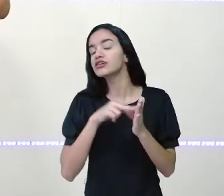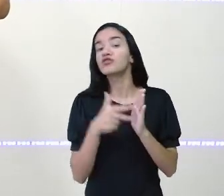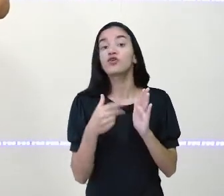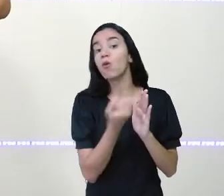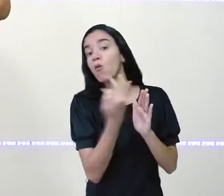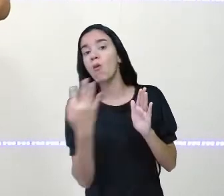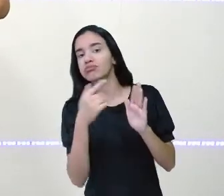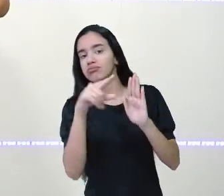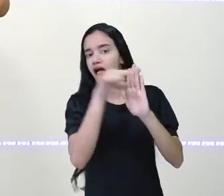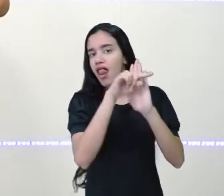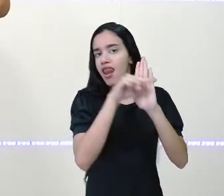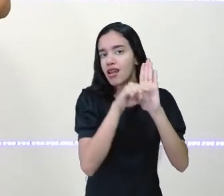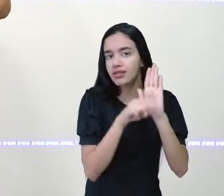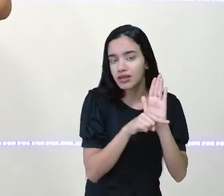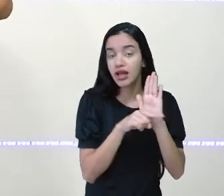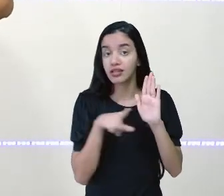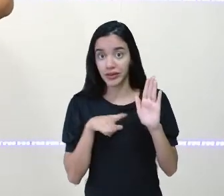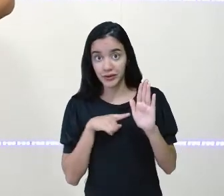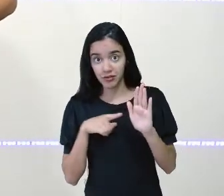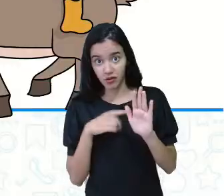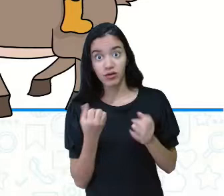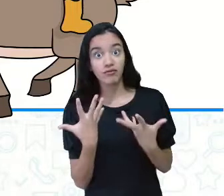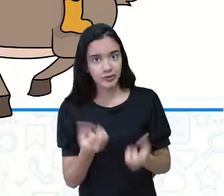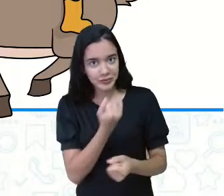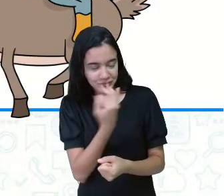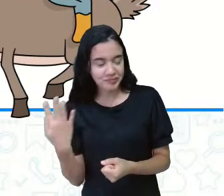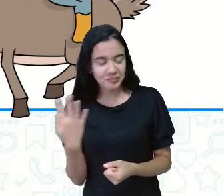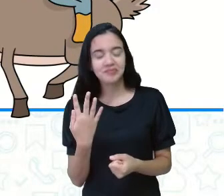quantas linhas tem esse poema? Vamos contar?